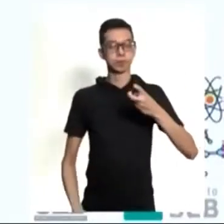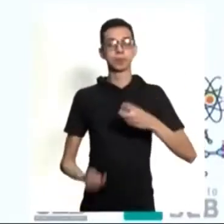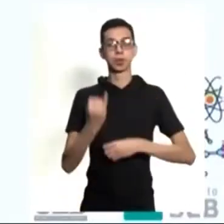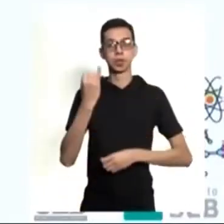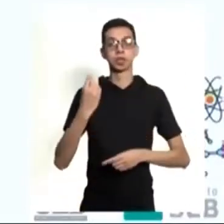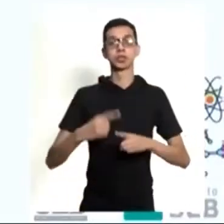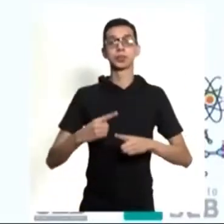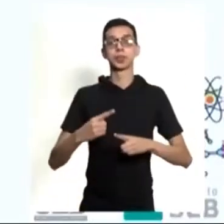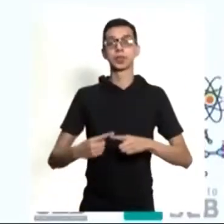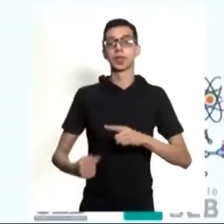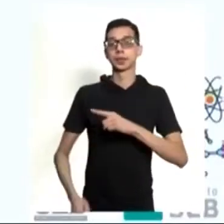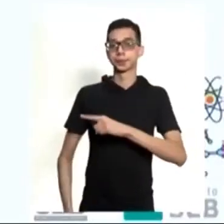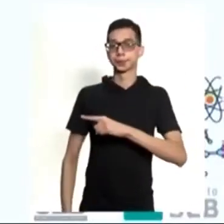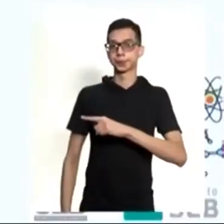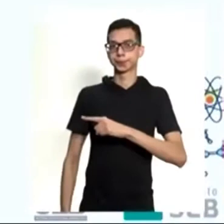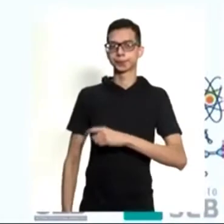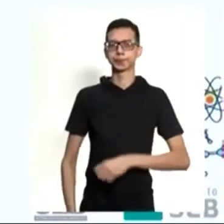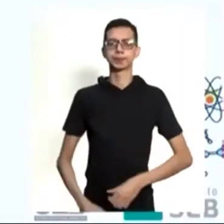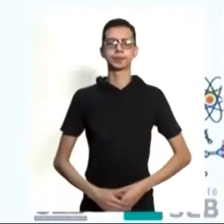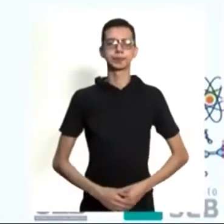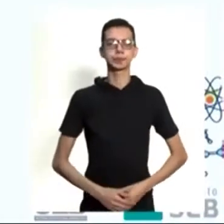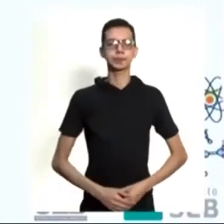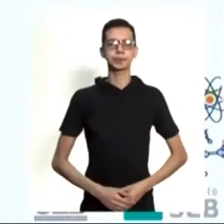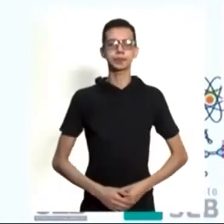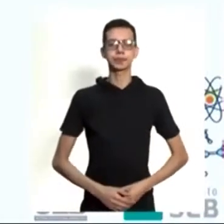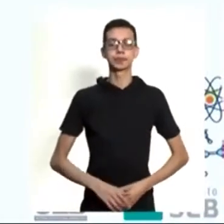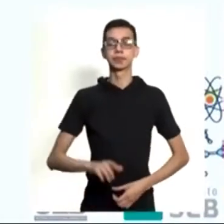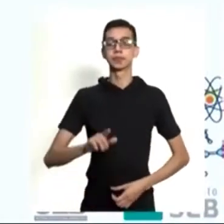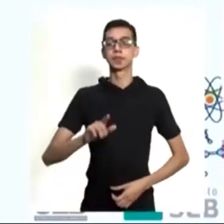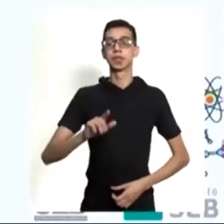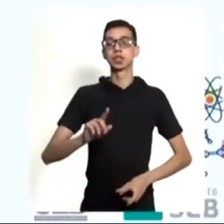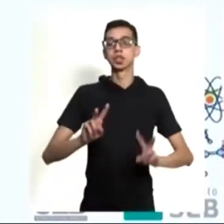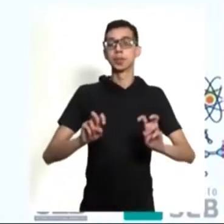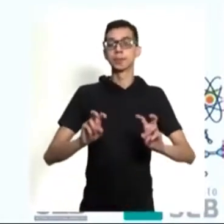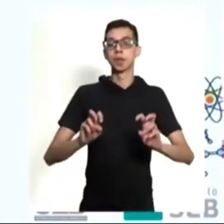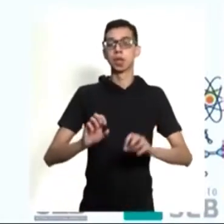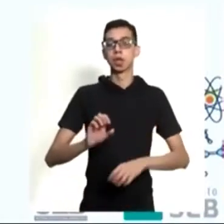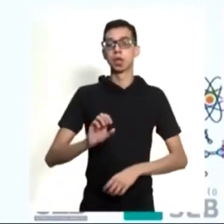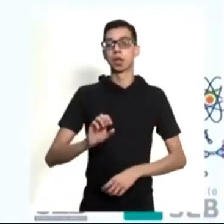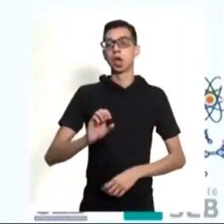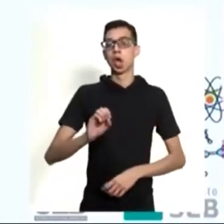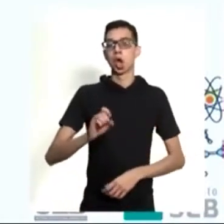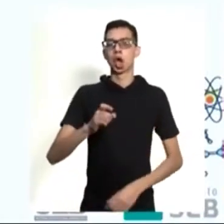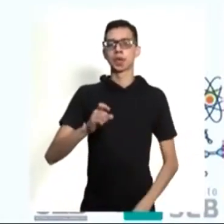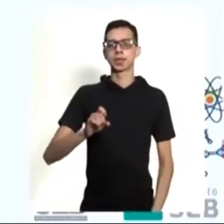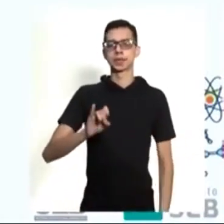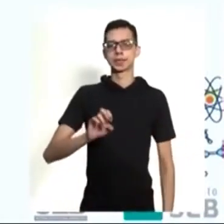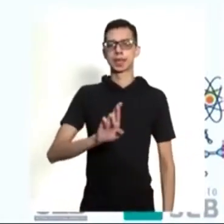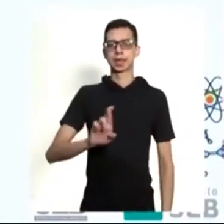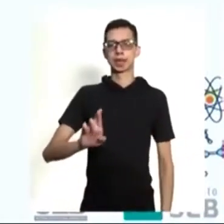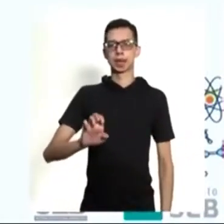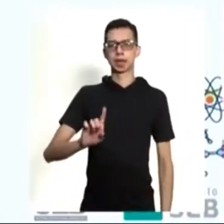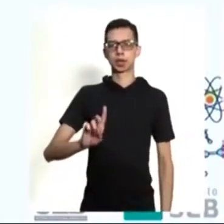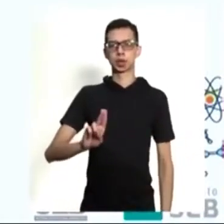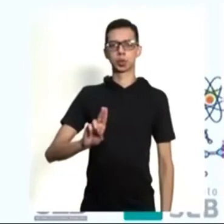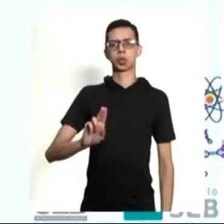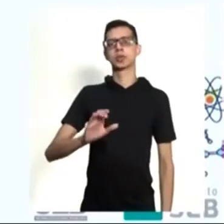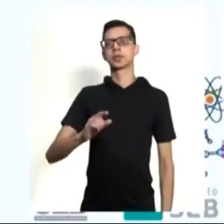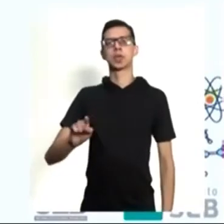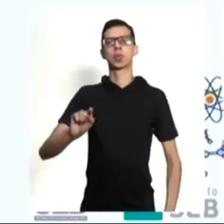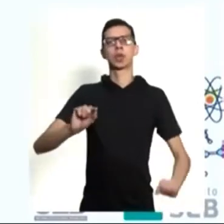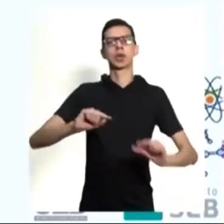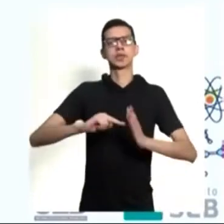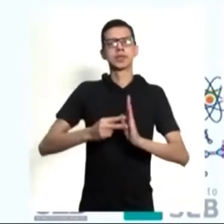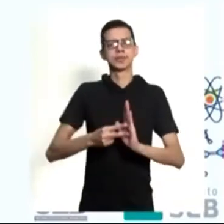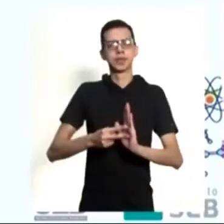processo espontâneo. É uma reação espontânea de oxidação. Aí você falou, Renner, mas o que seria uma reação de oxirredução, né? Que também seria